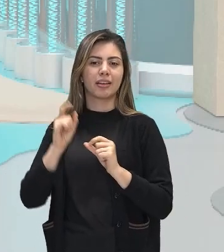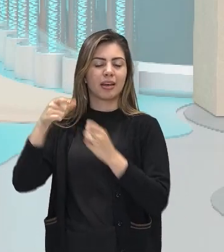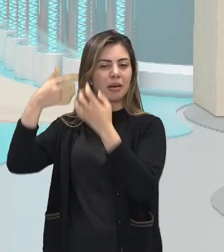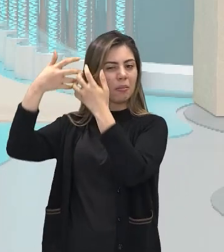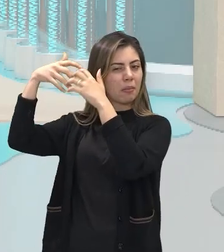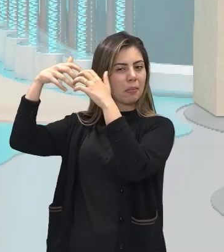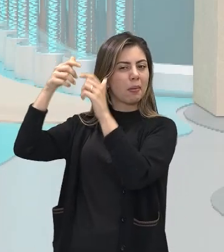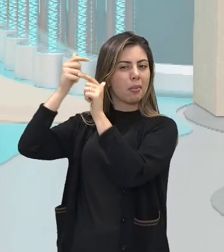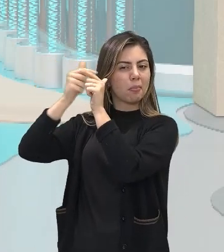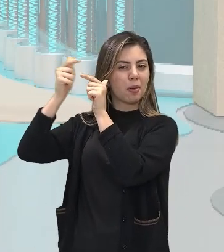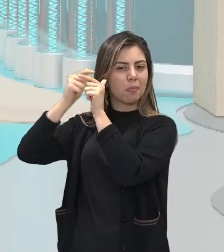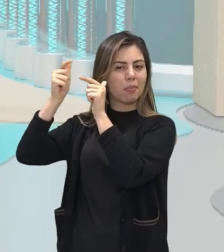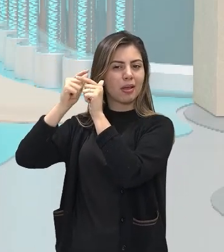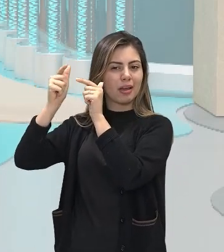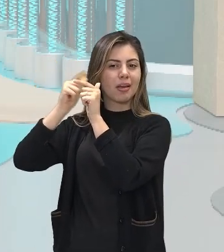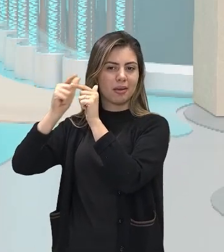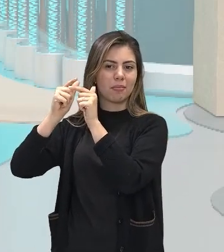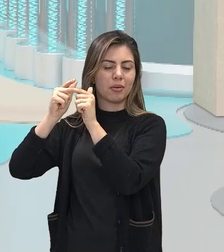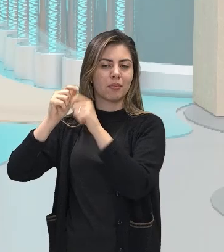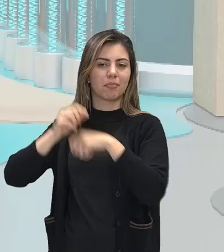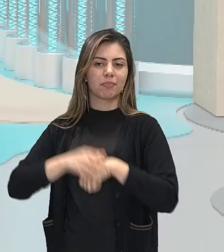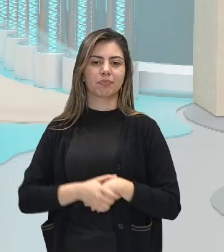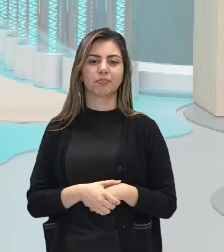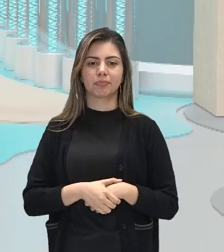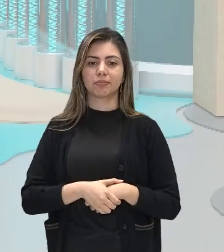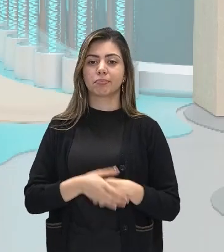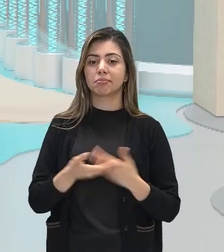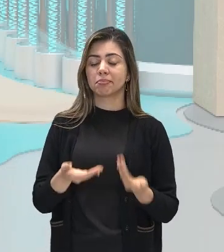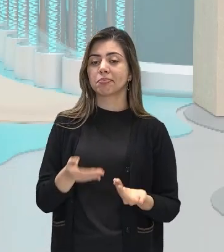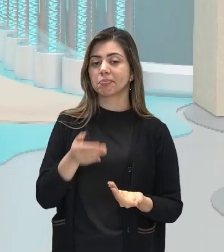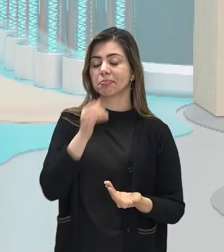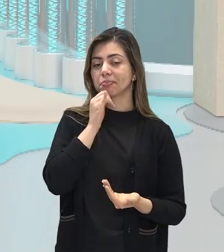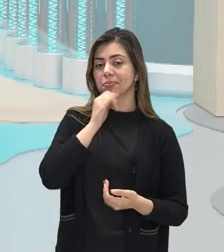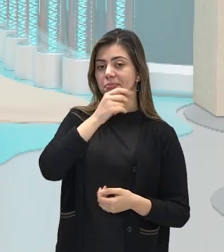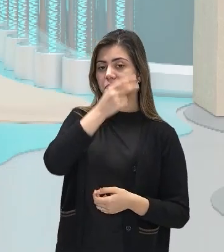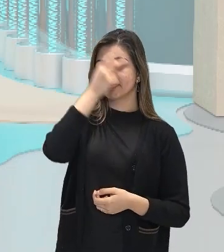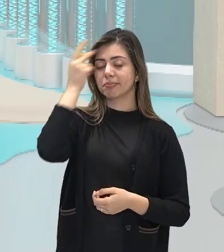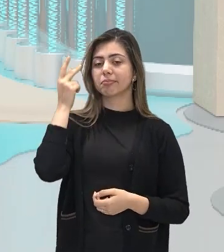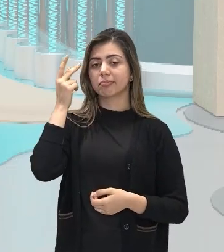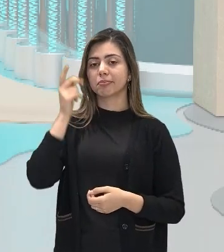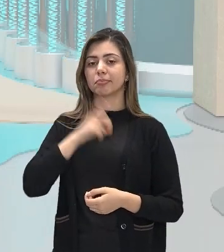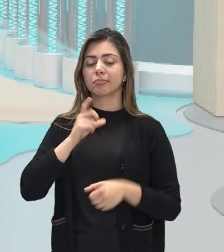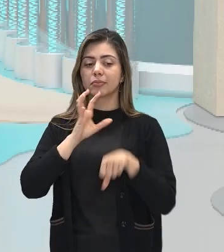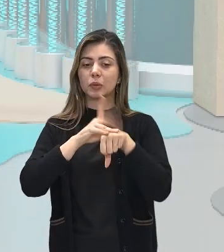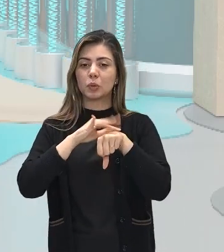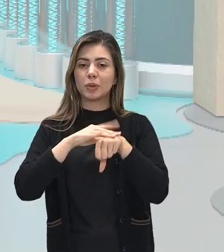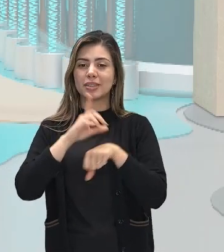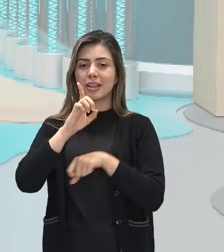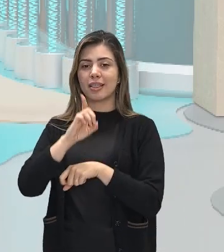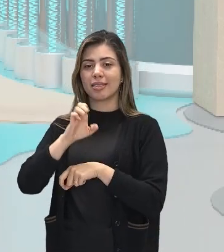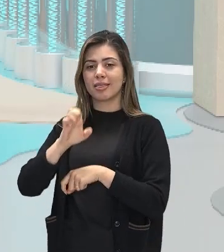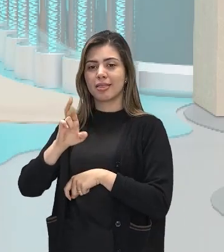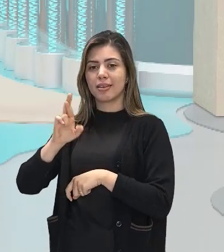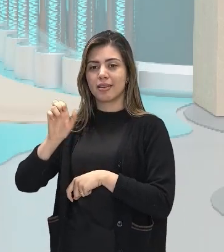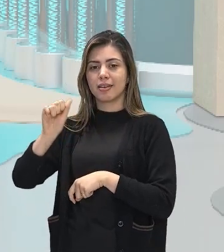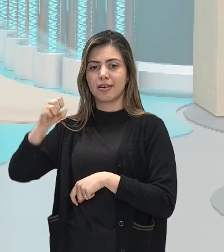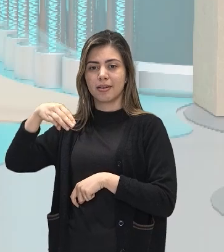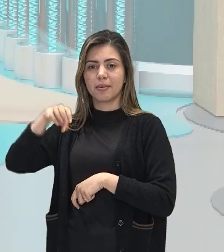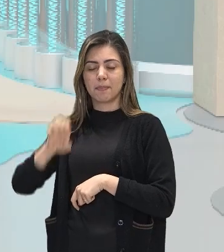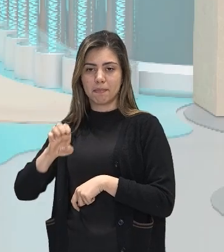encefálico, o famoso derrame. A pessoa, quando ela pega, ela é acometida de um